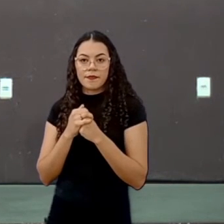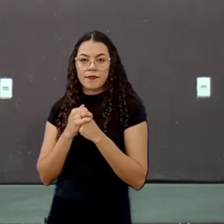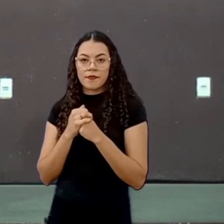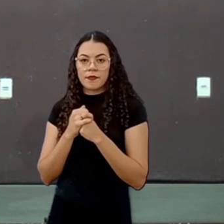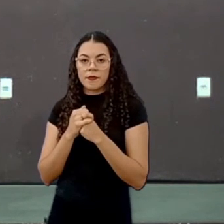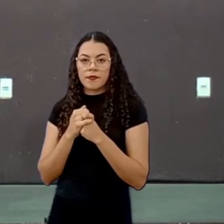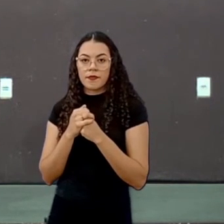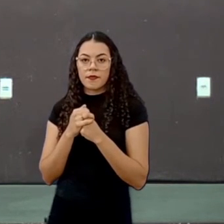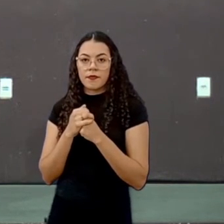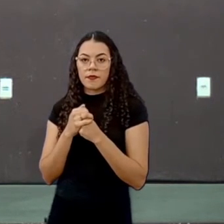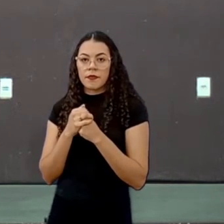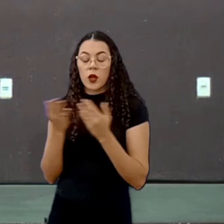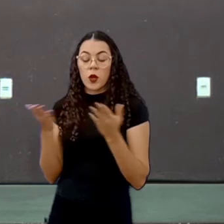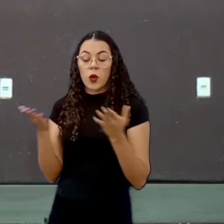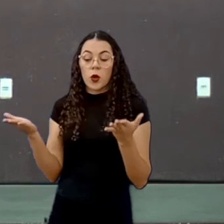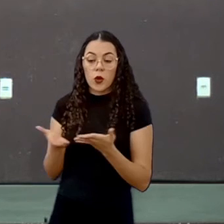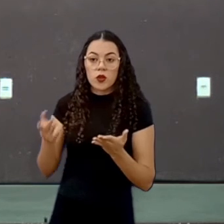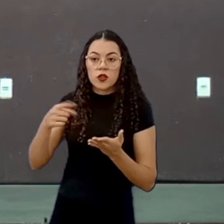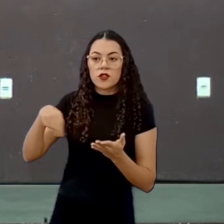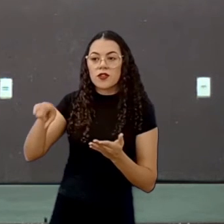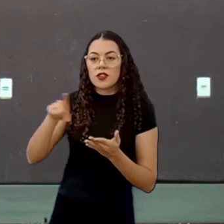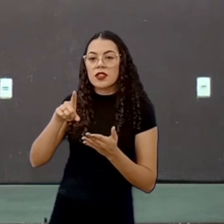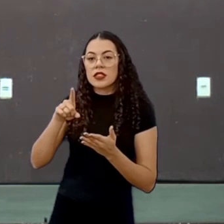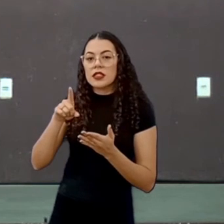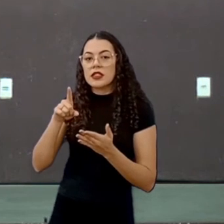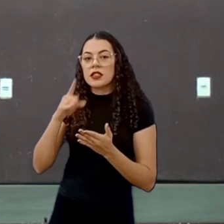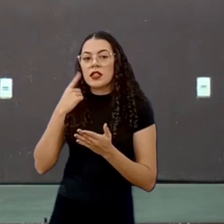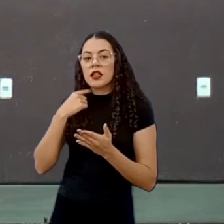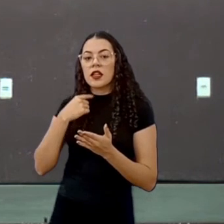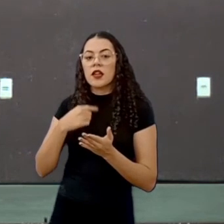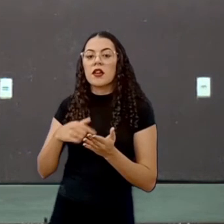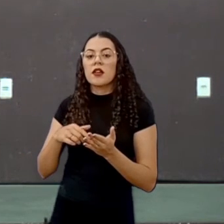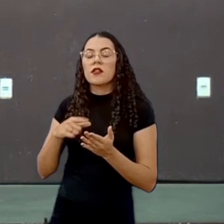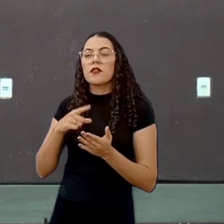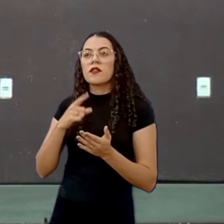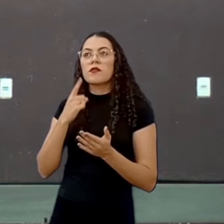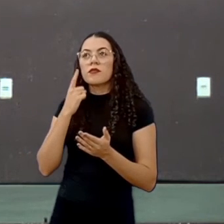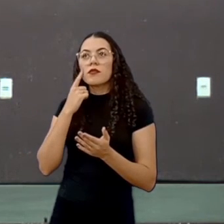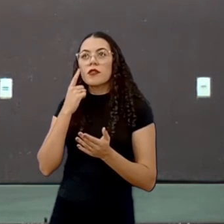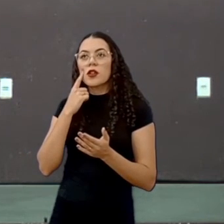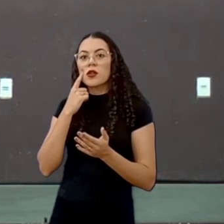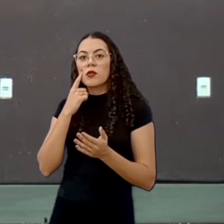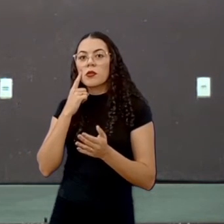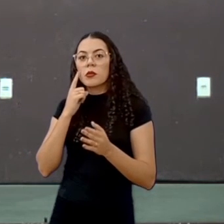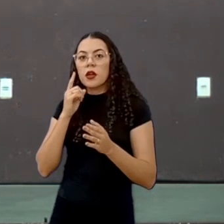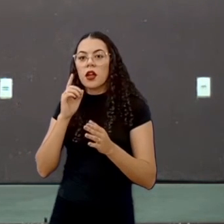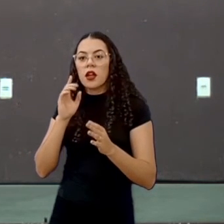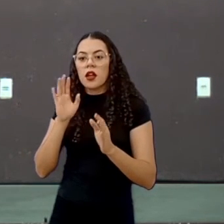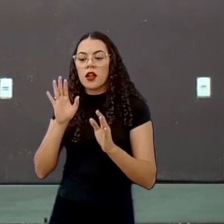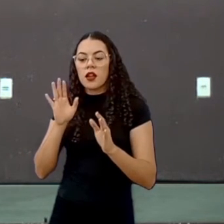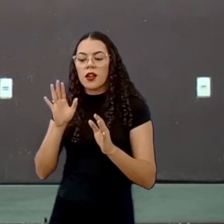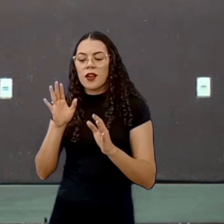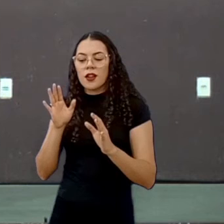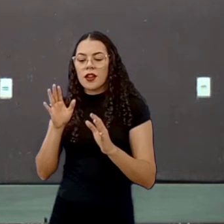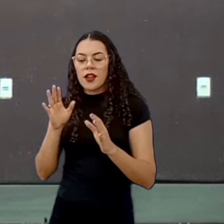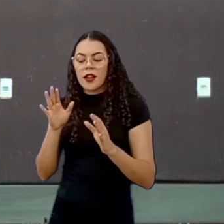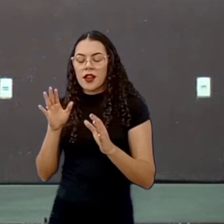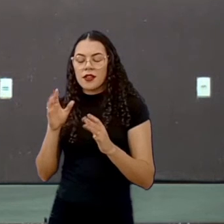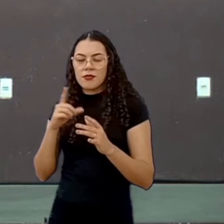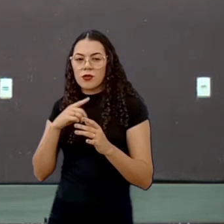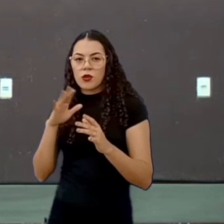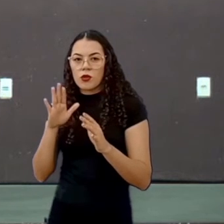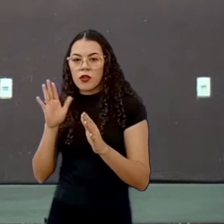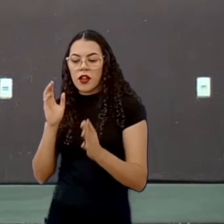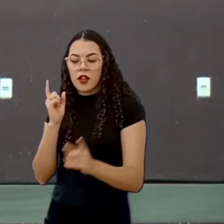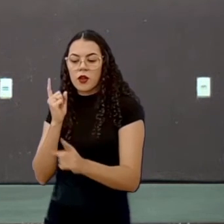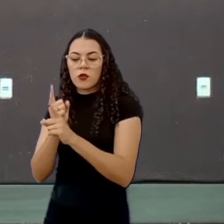Será que hoje você nem mesmo deu um primeiro passo para se encontrar com o Senhor? Será que eu estou